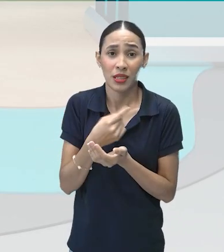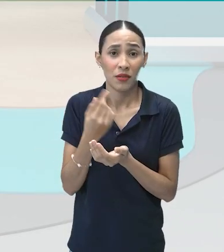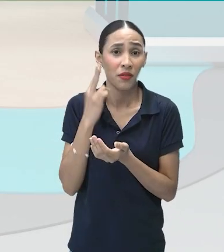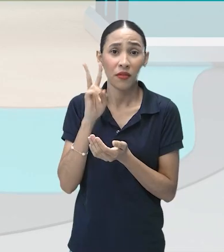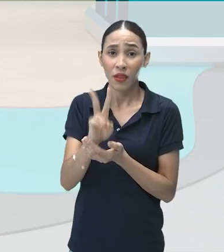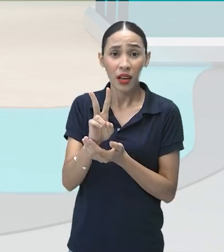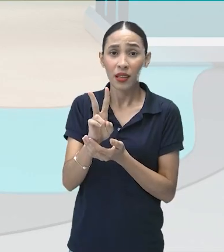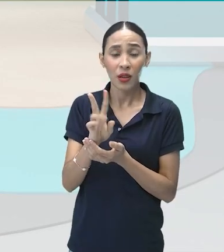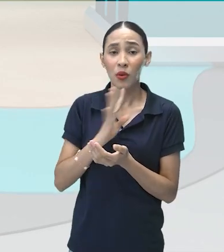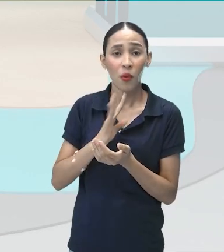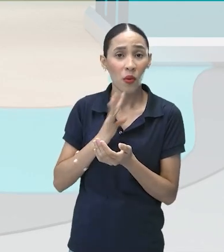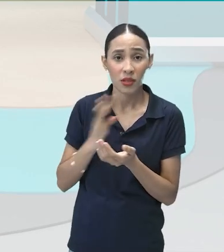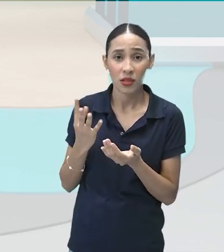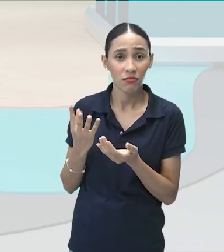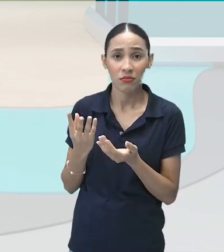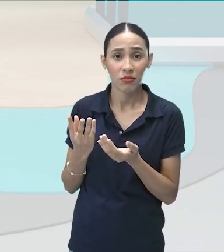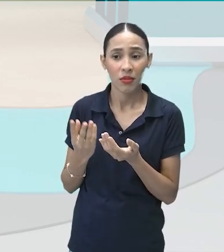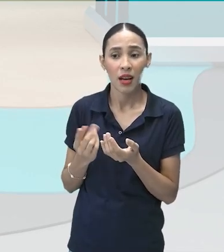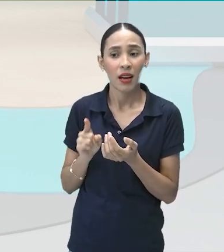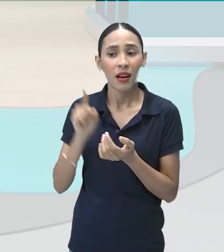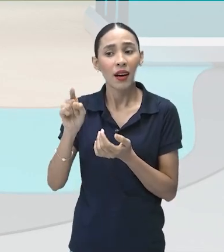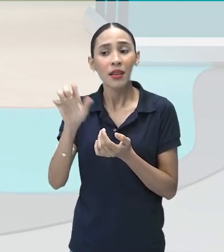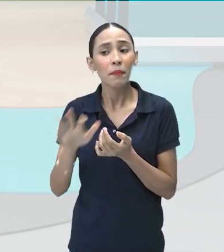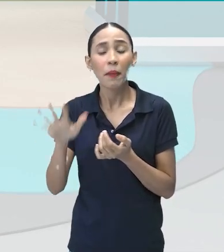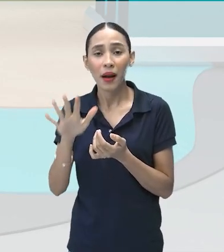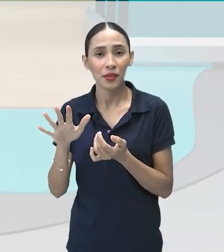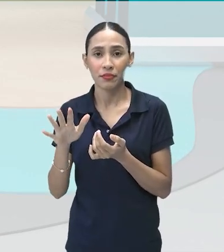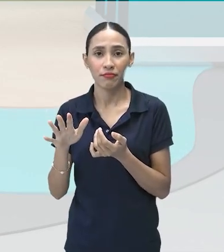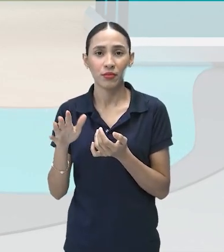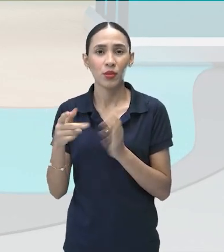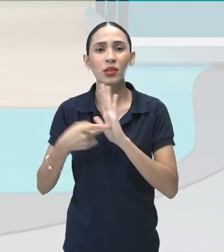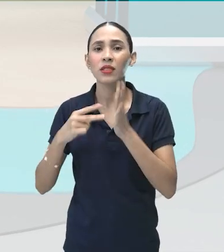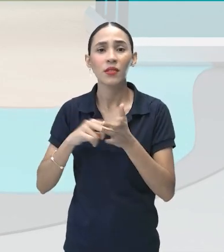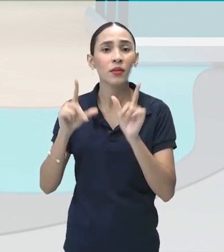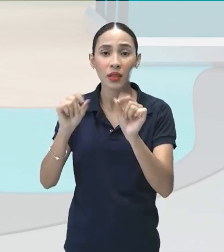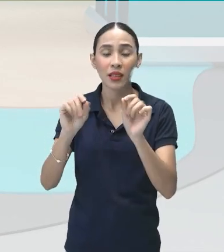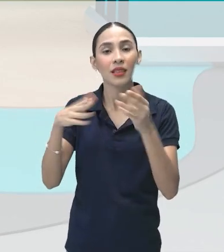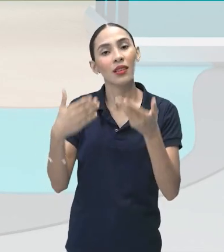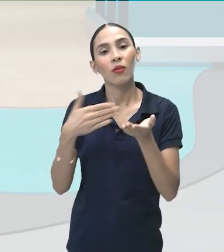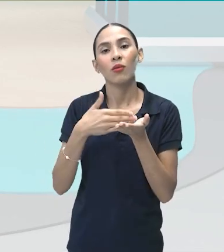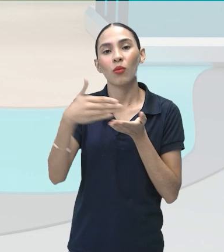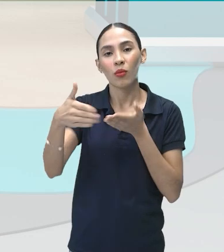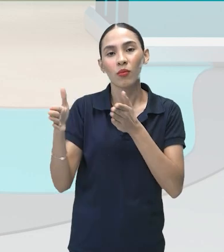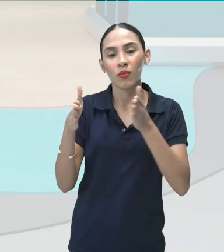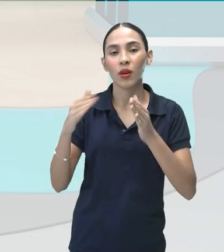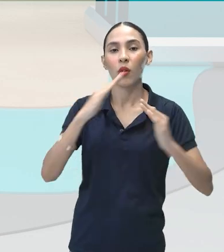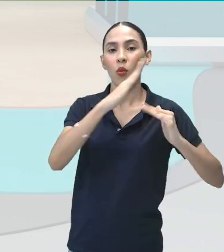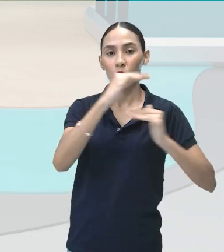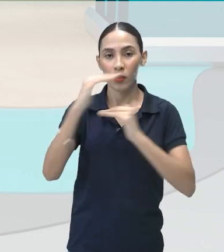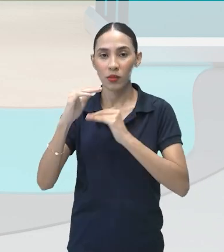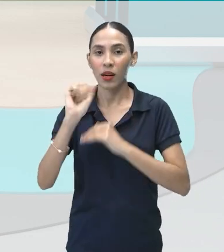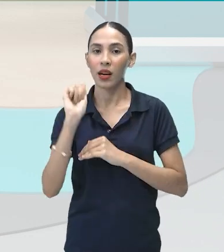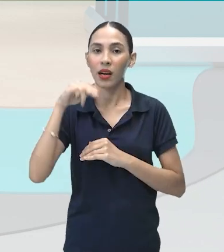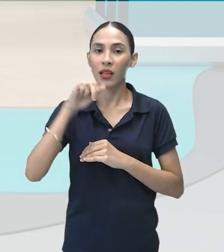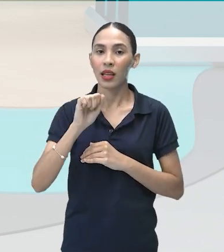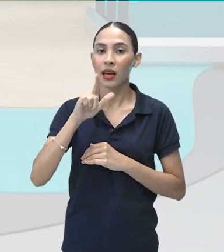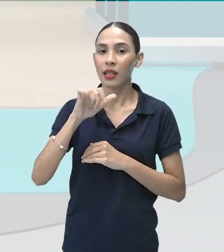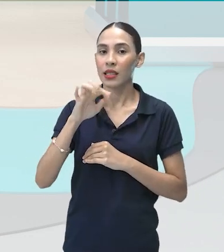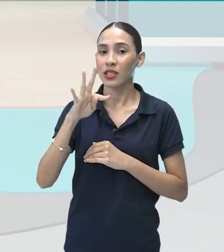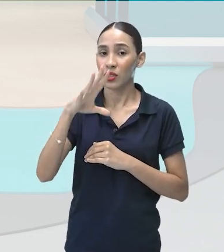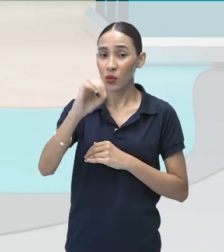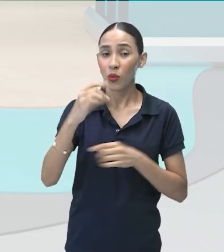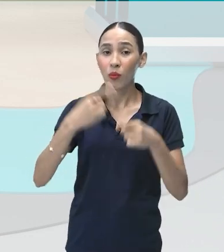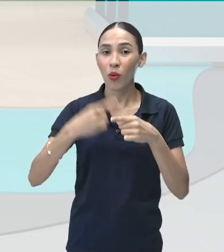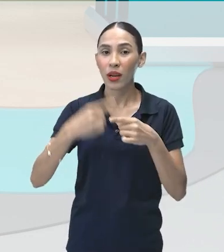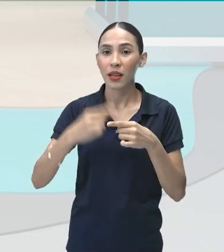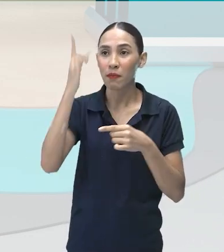conseguindo reconhecer o que é aquela imagem. E aí, nesse período, foi chamado de cubismo analítico, porque as pessoas tinham que